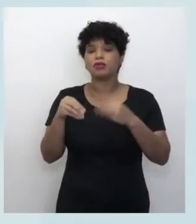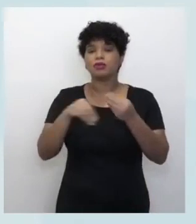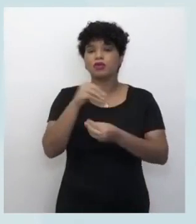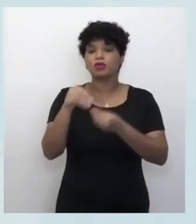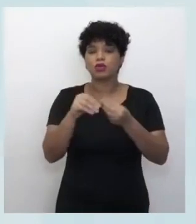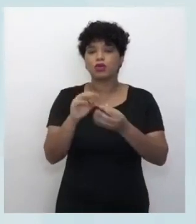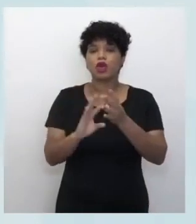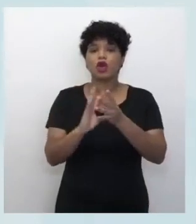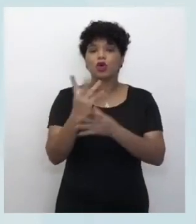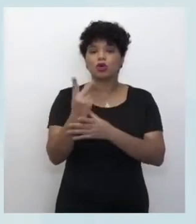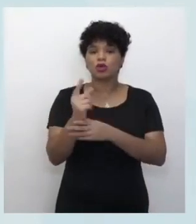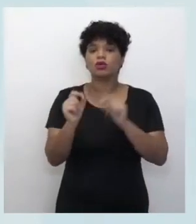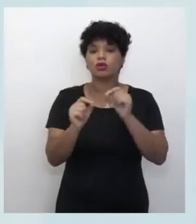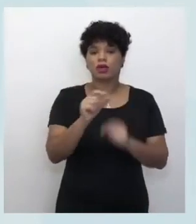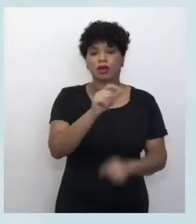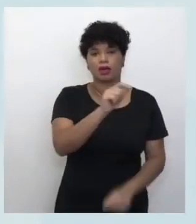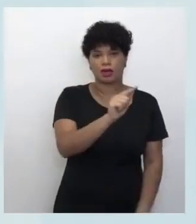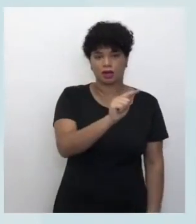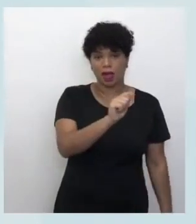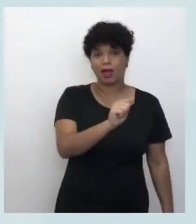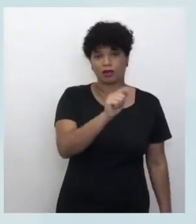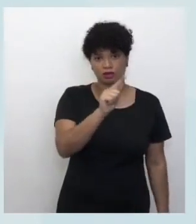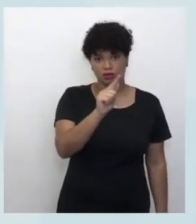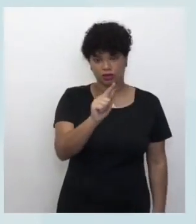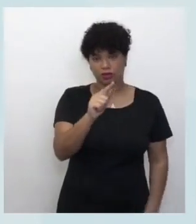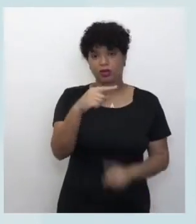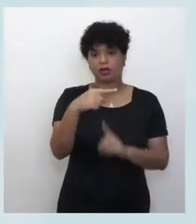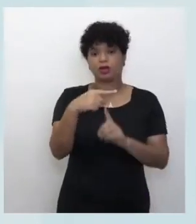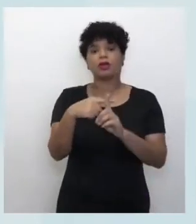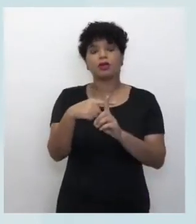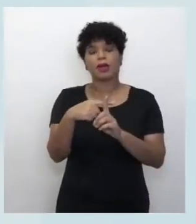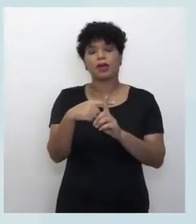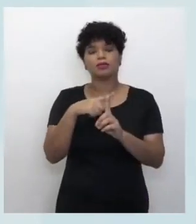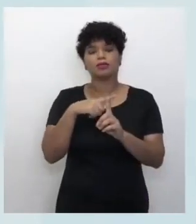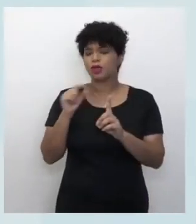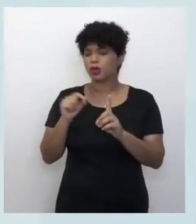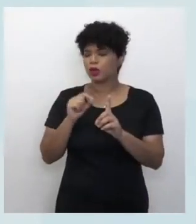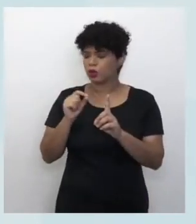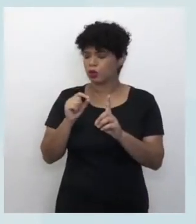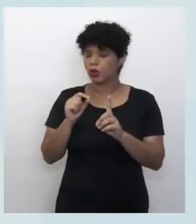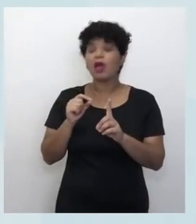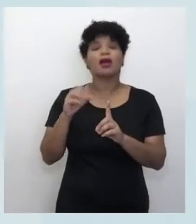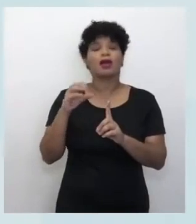portanto, Ag mais, aí nós temos